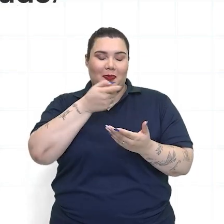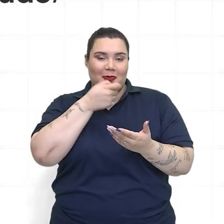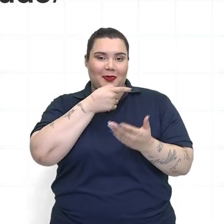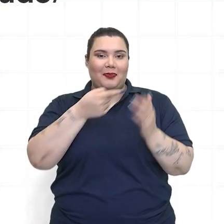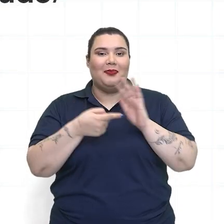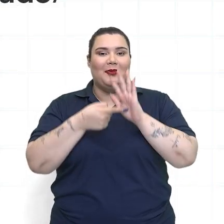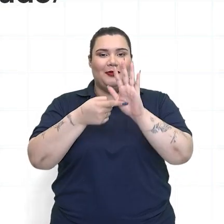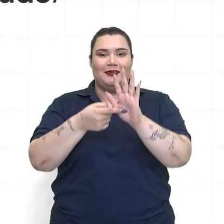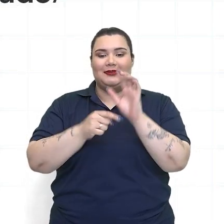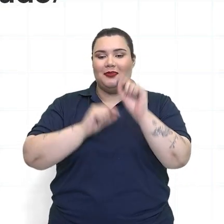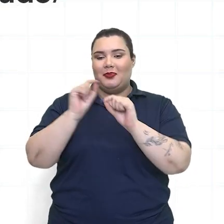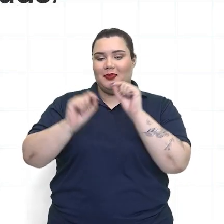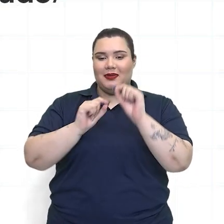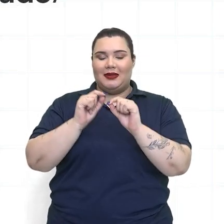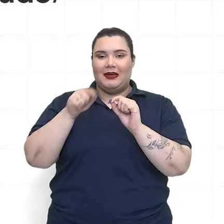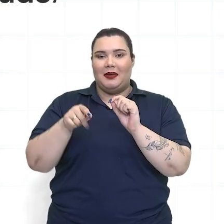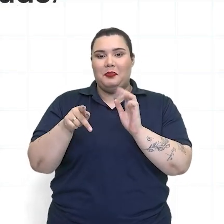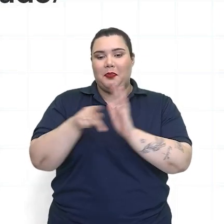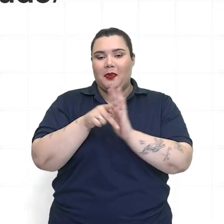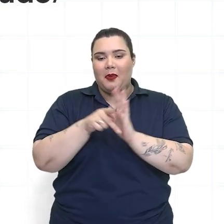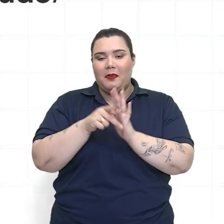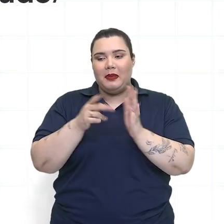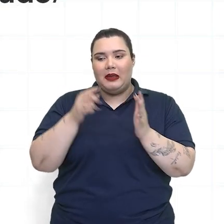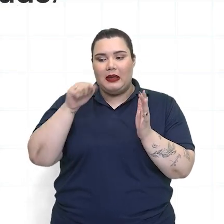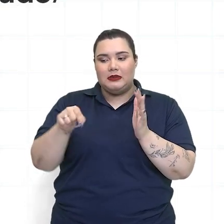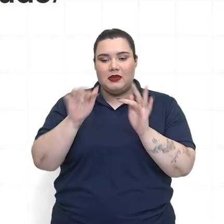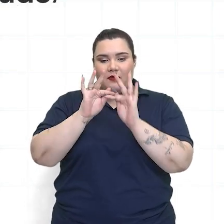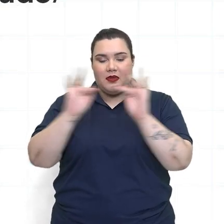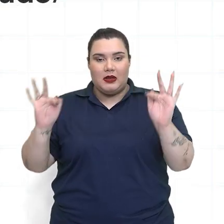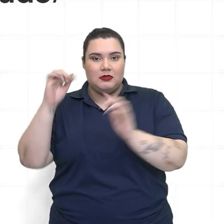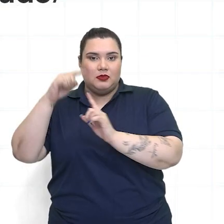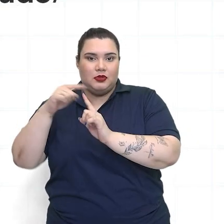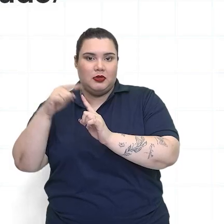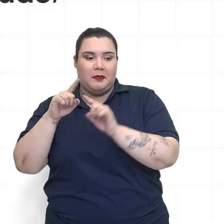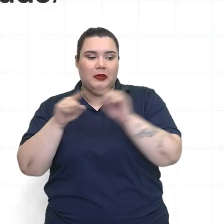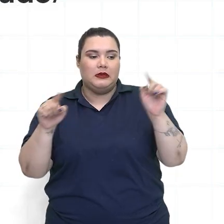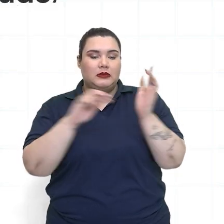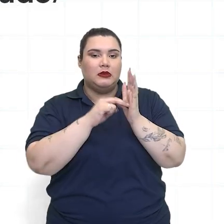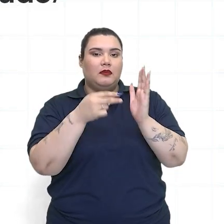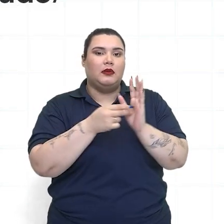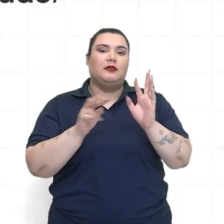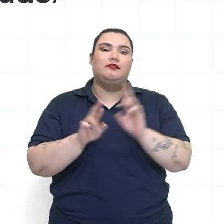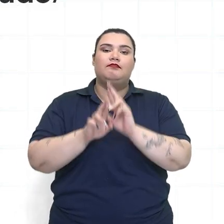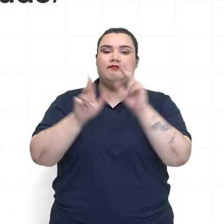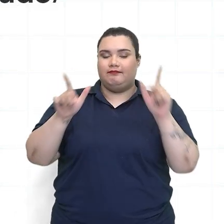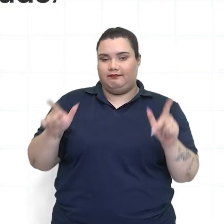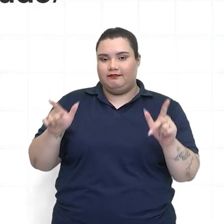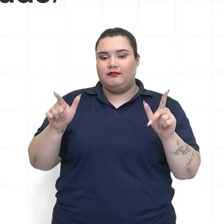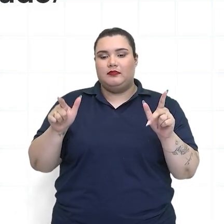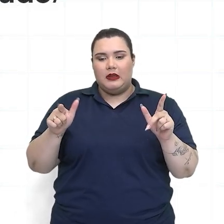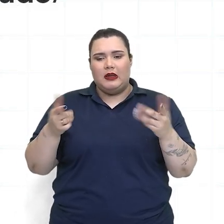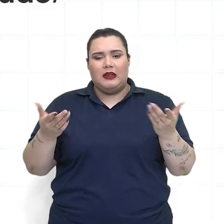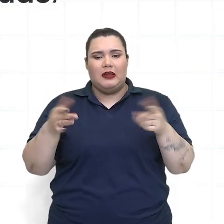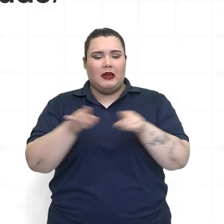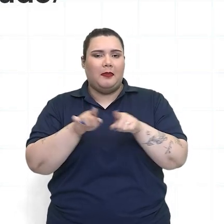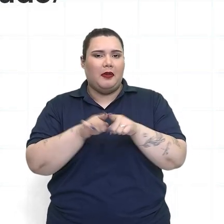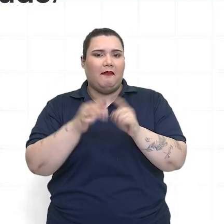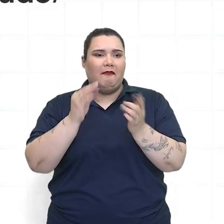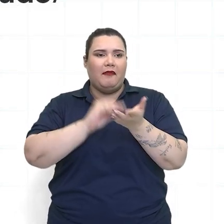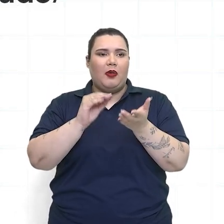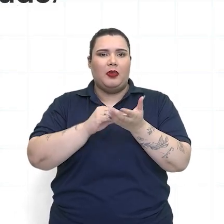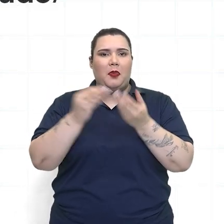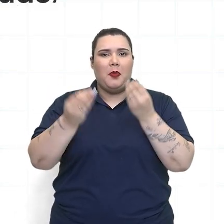a partir da quebra da expectativa. E assim dizer também por uma questão de lógica das coisas,